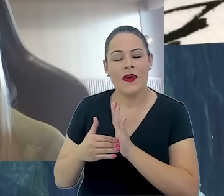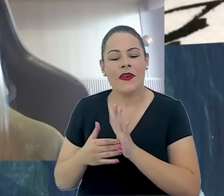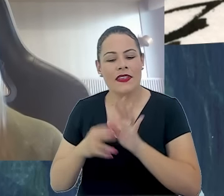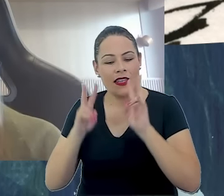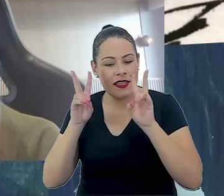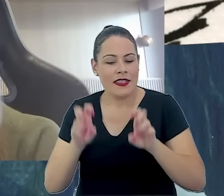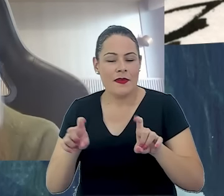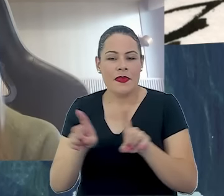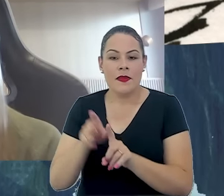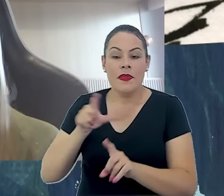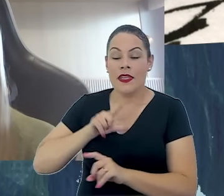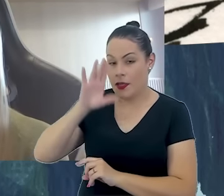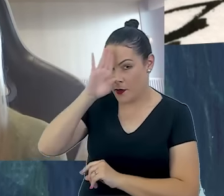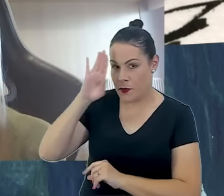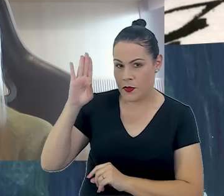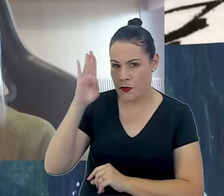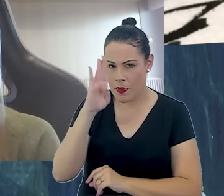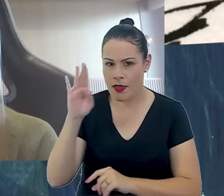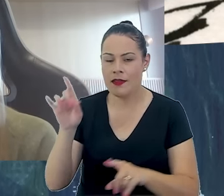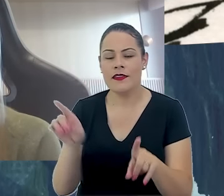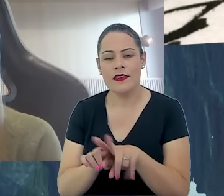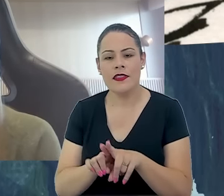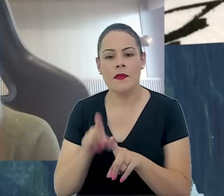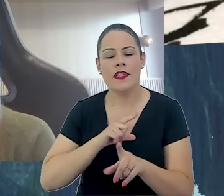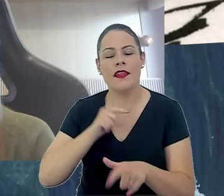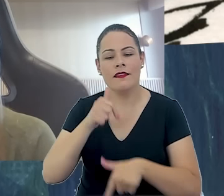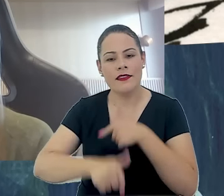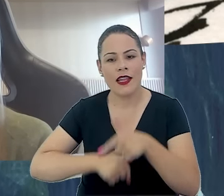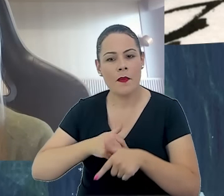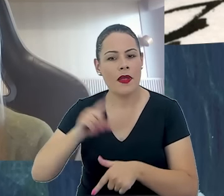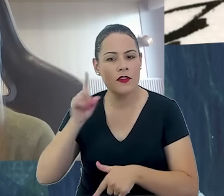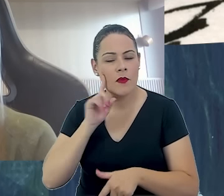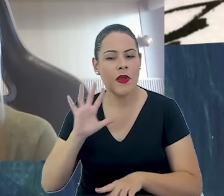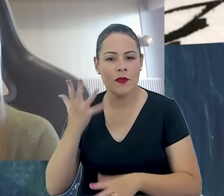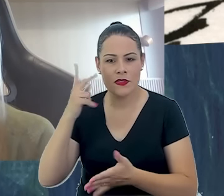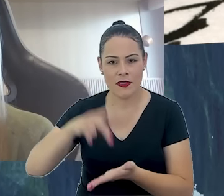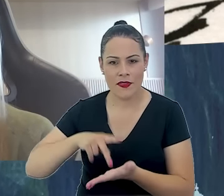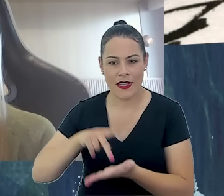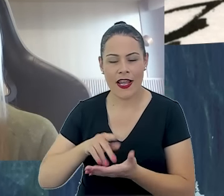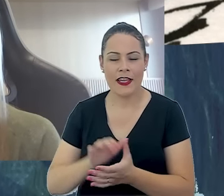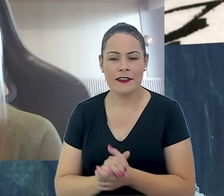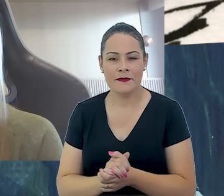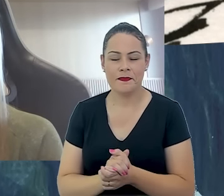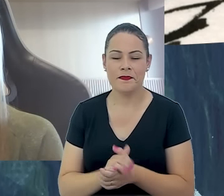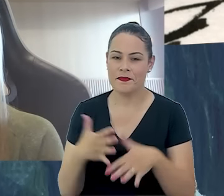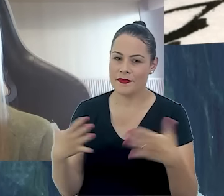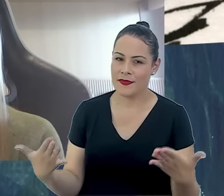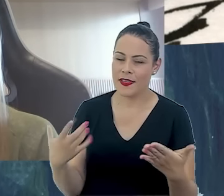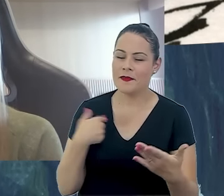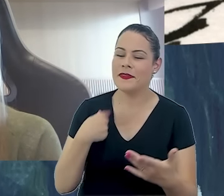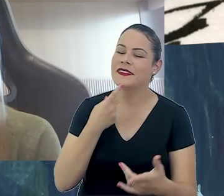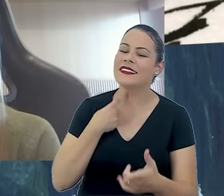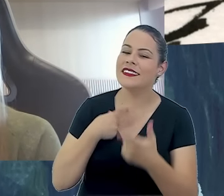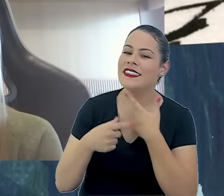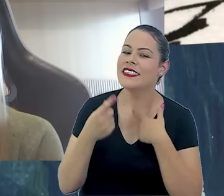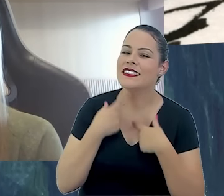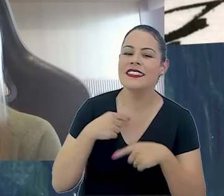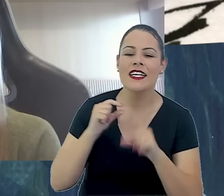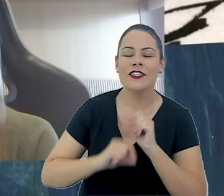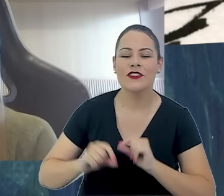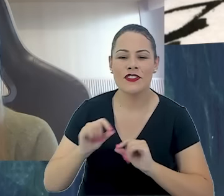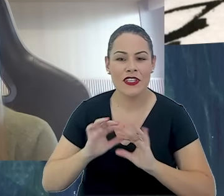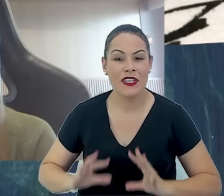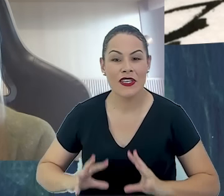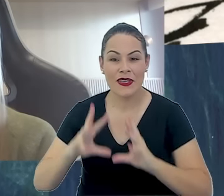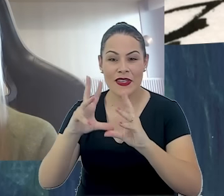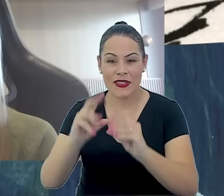essa questão, essa prioridade e executa no dia a dia, sabe? Então, o meu desejo é que to todas